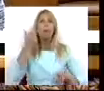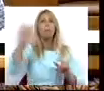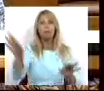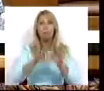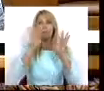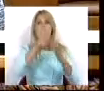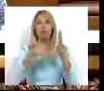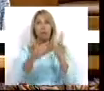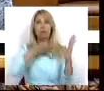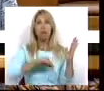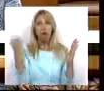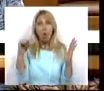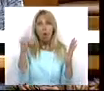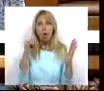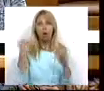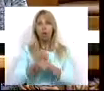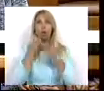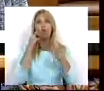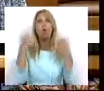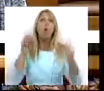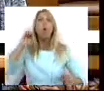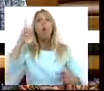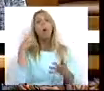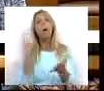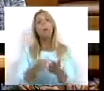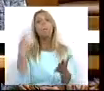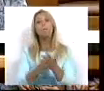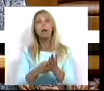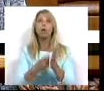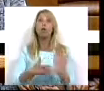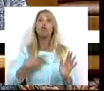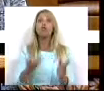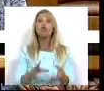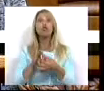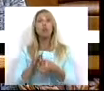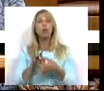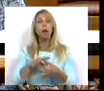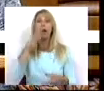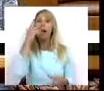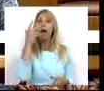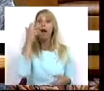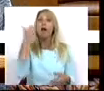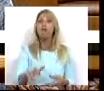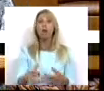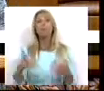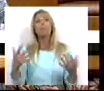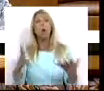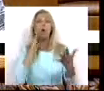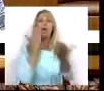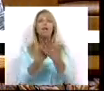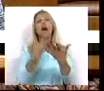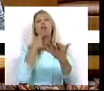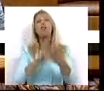função pública ou a contribuição de solidariedade das reformas, agora com o nome de contribuição